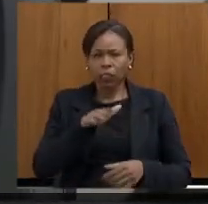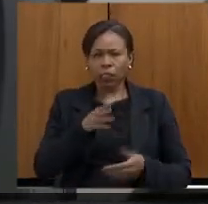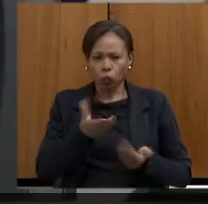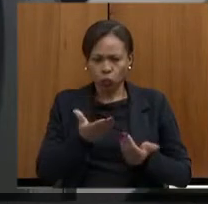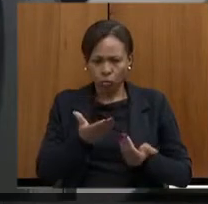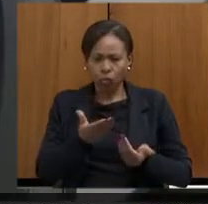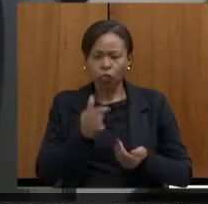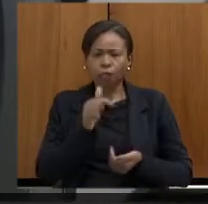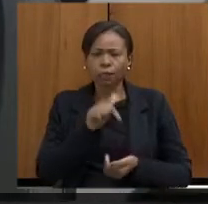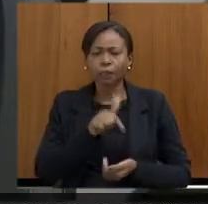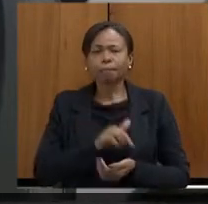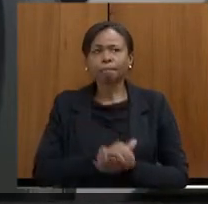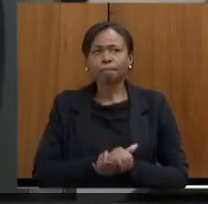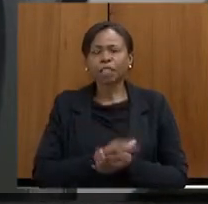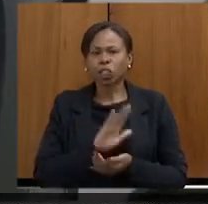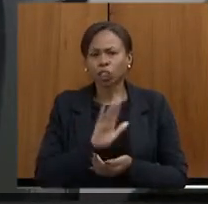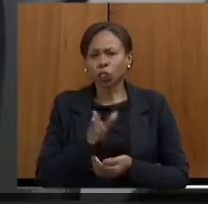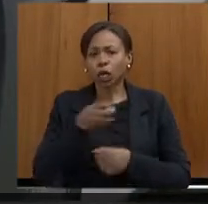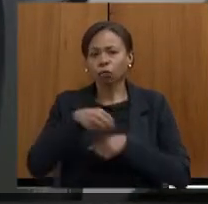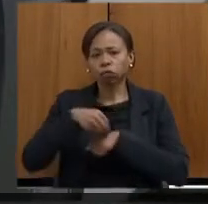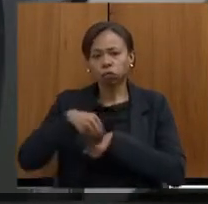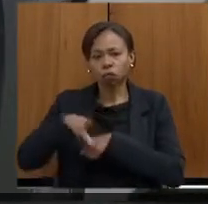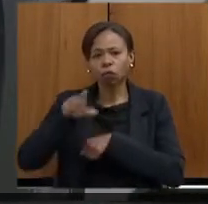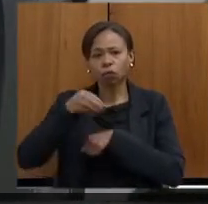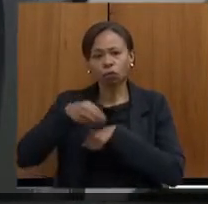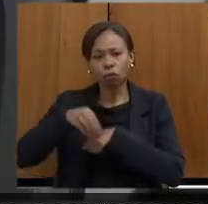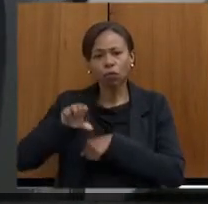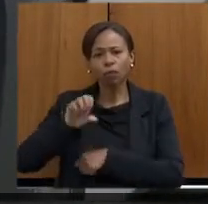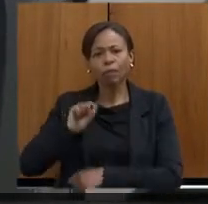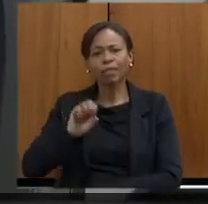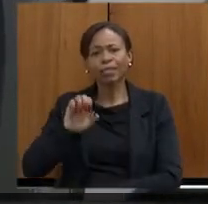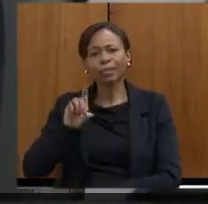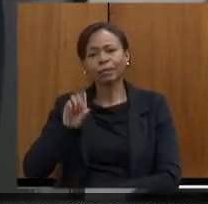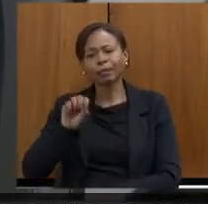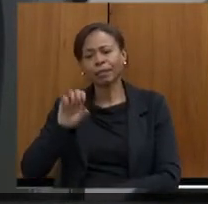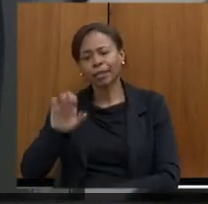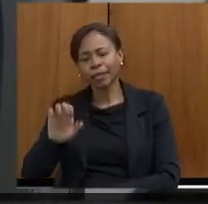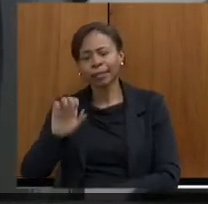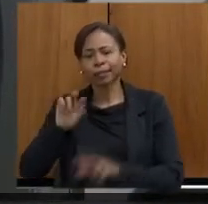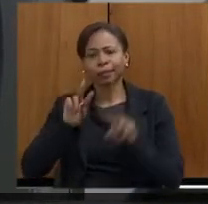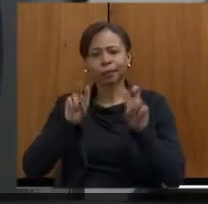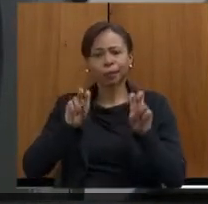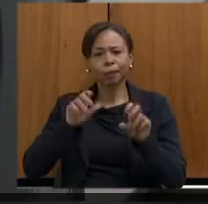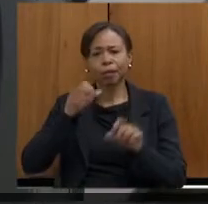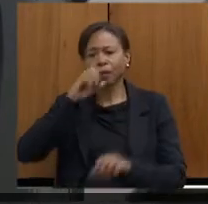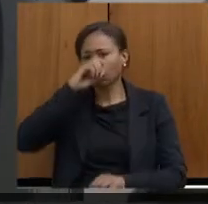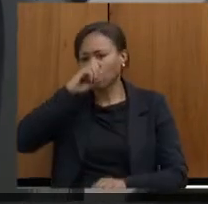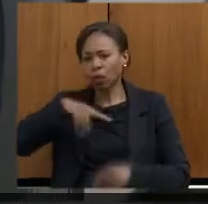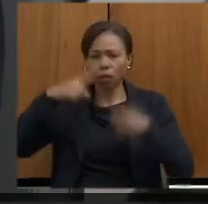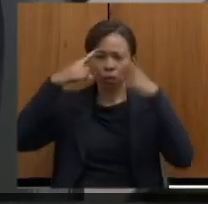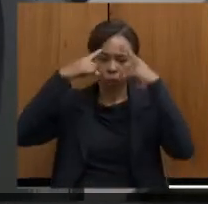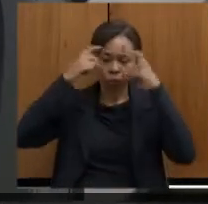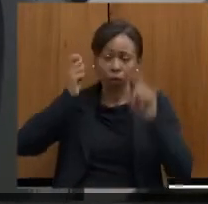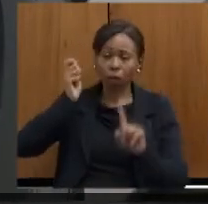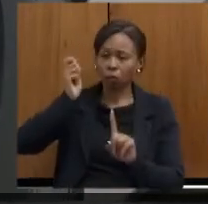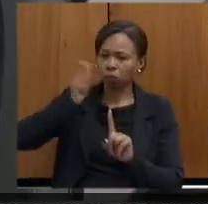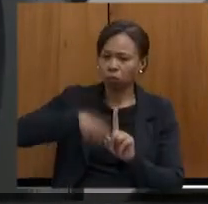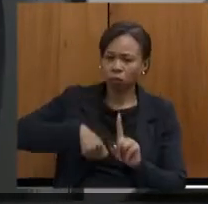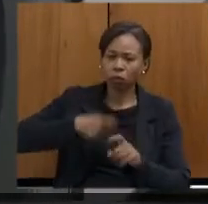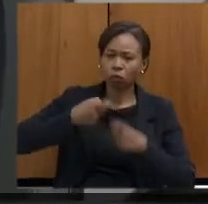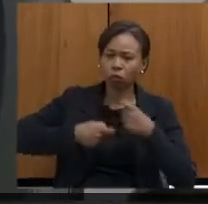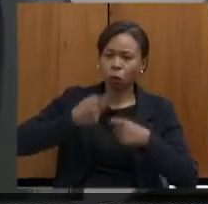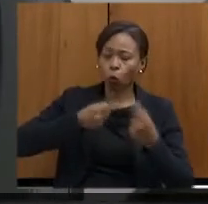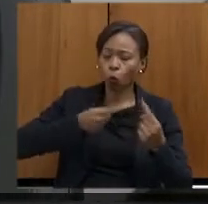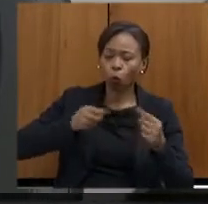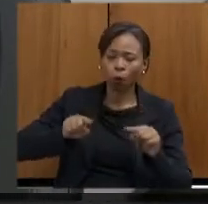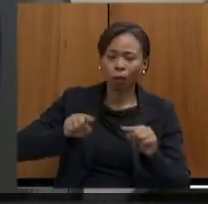a SEDESE, preocupados com a questão da violência, do abuso sexual de crianças e adolescentes, de meninos e meninas.